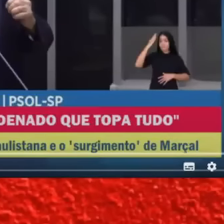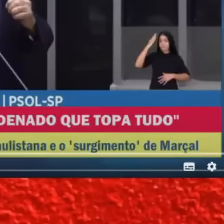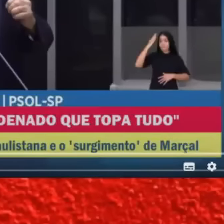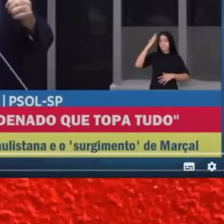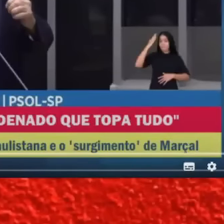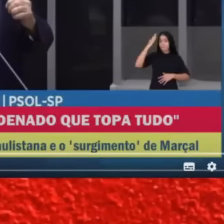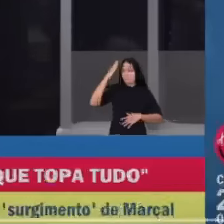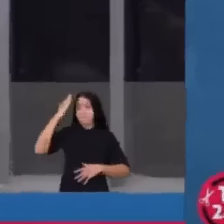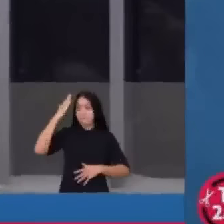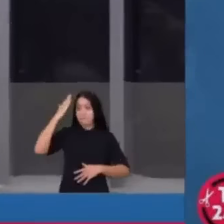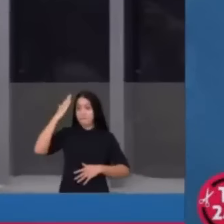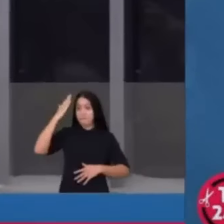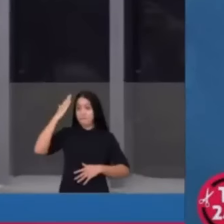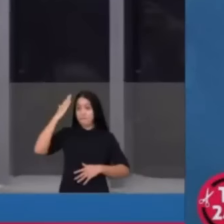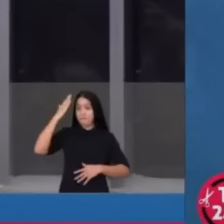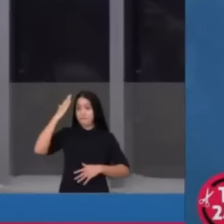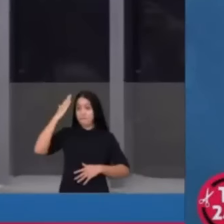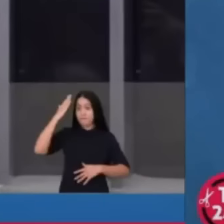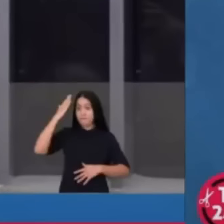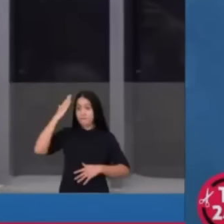bem aí o indivíduo